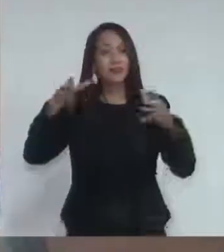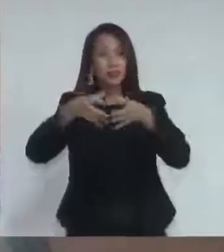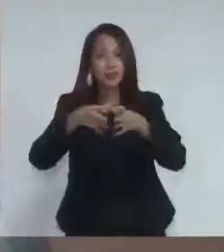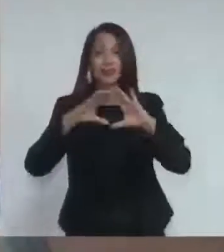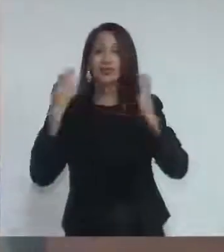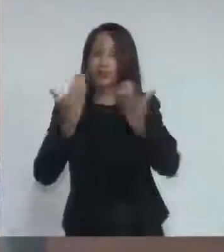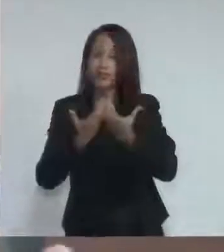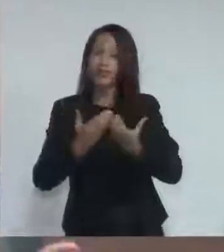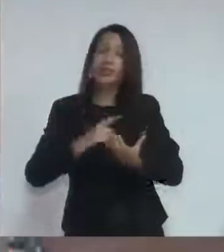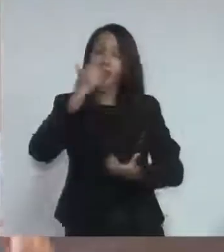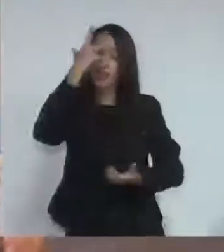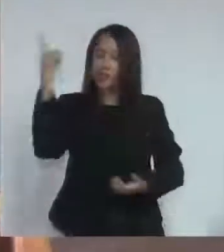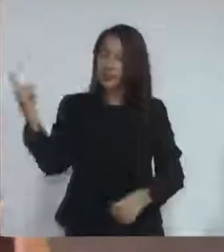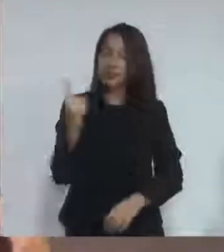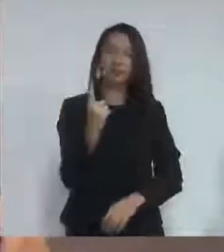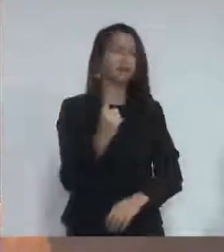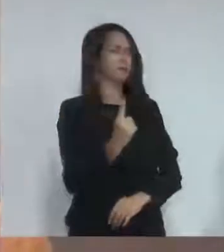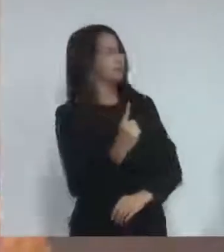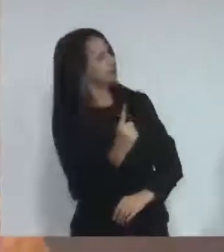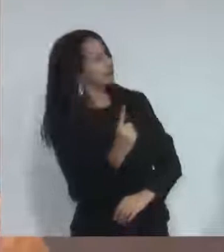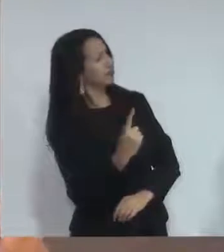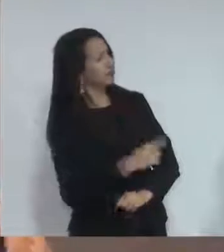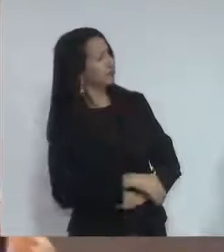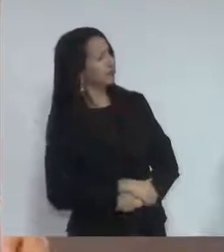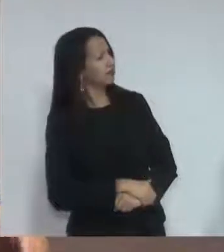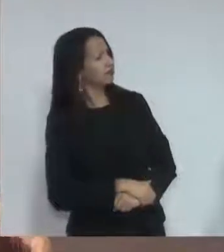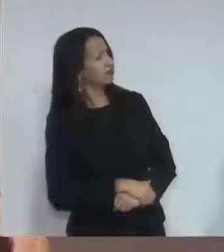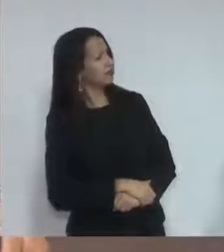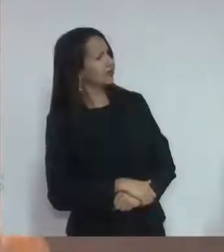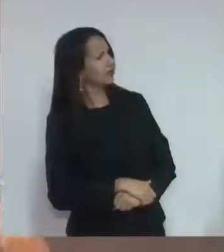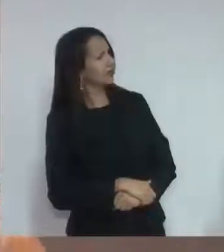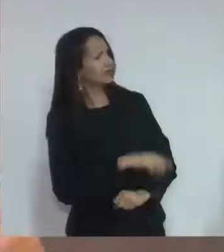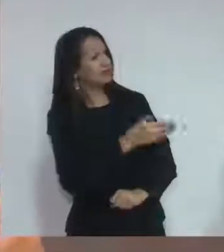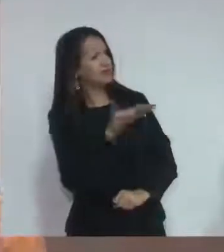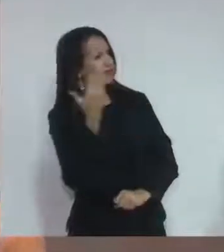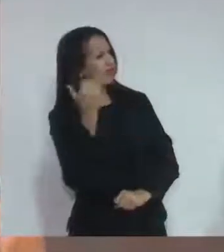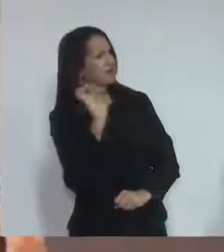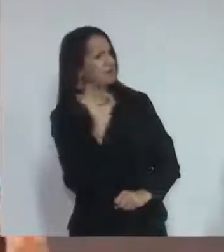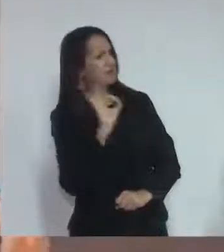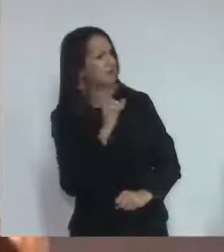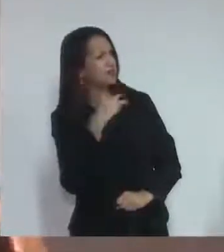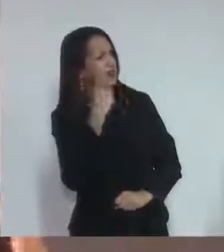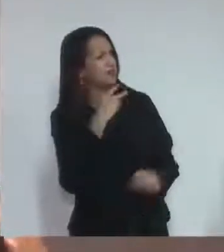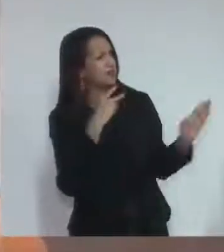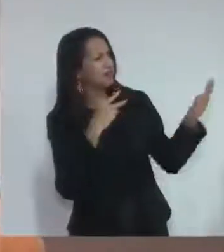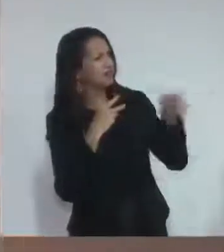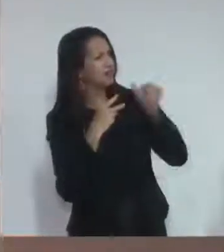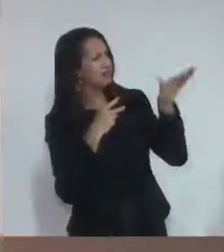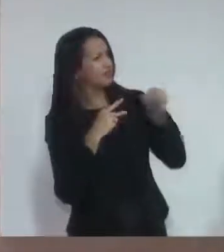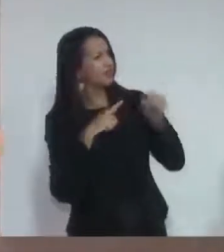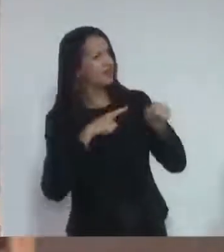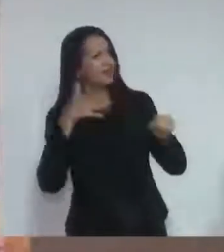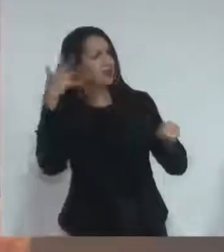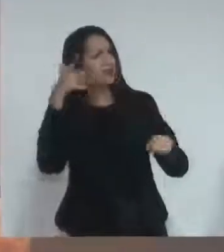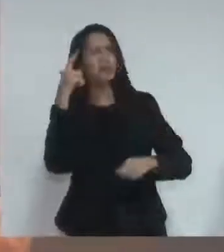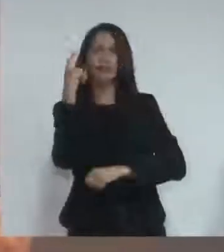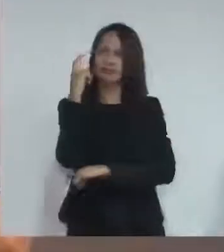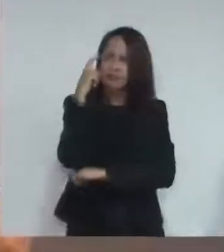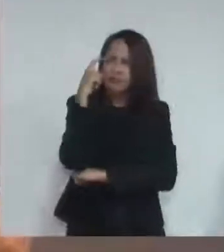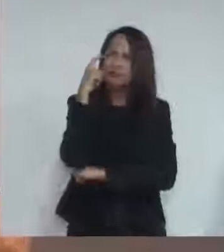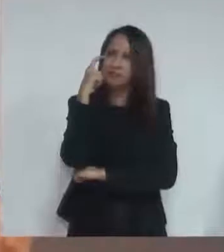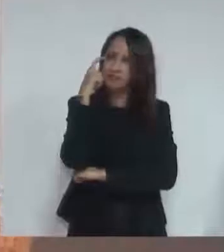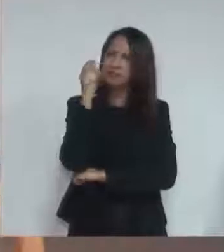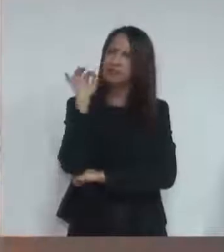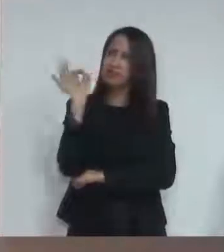estava, a pessoa fala assim, ixi, quando você não era vereador, eles chamavam você mais para dar palestra. Eu fiquei pensando, eu falei, é verdade,